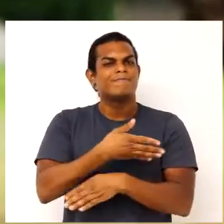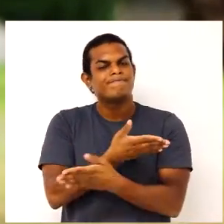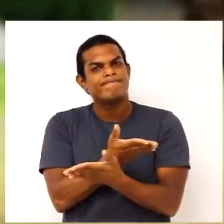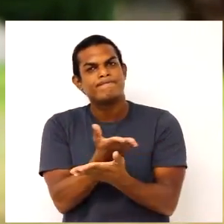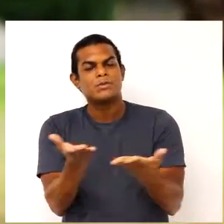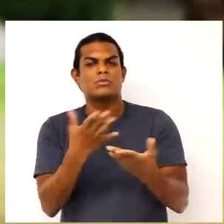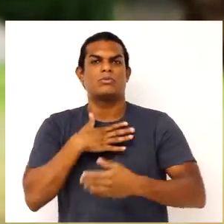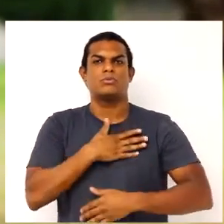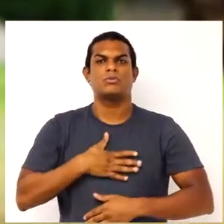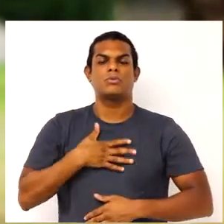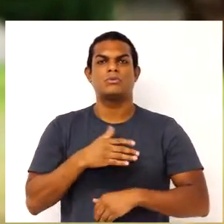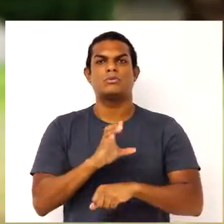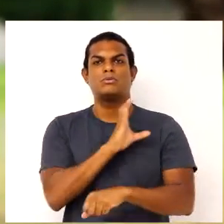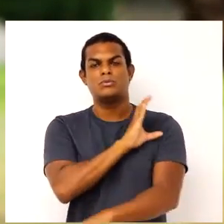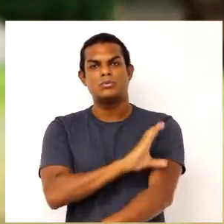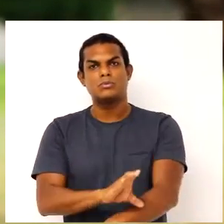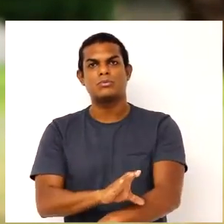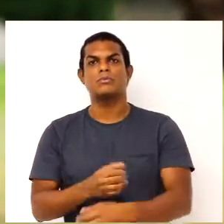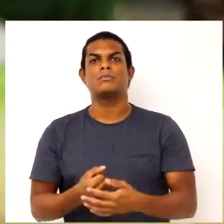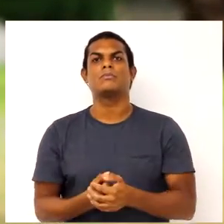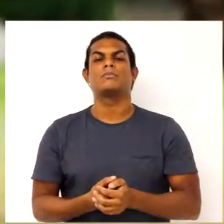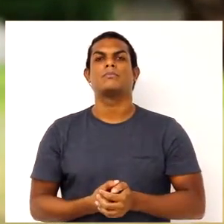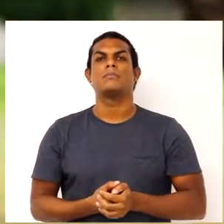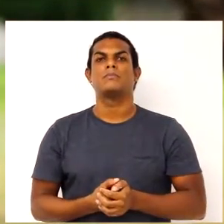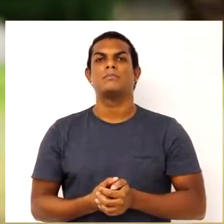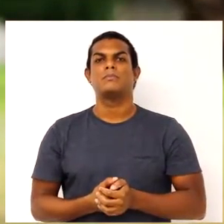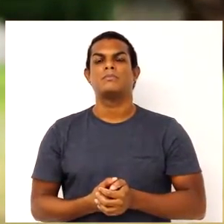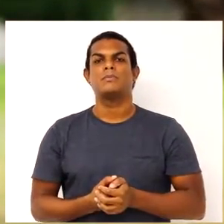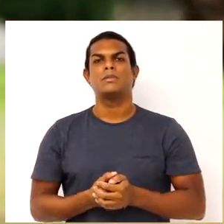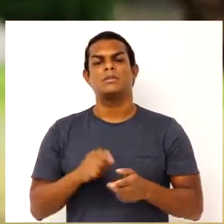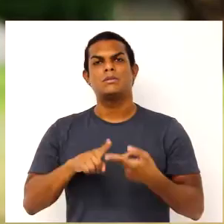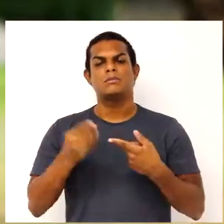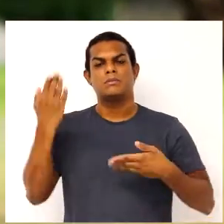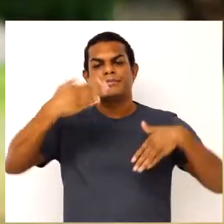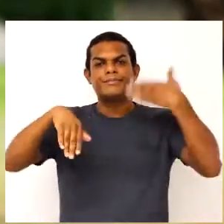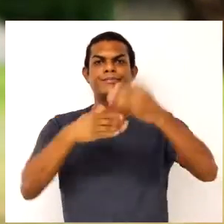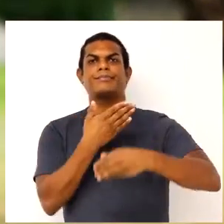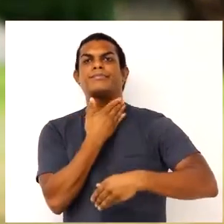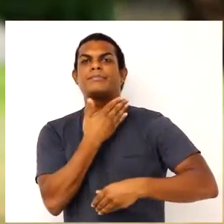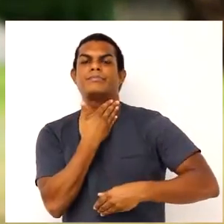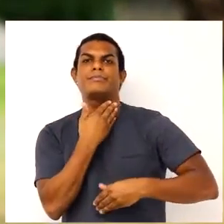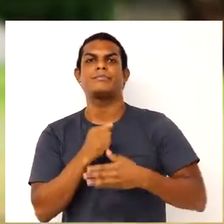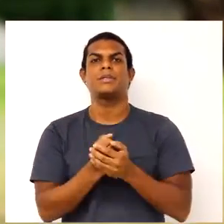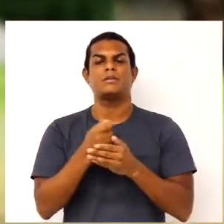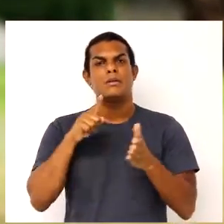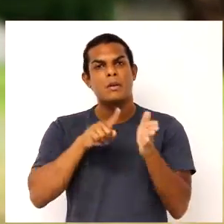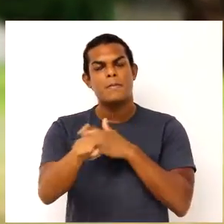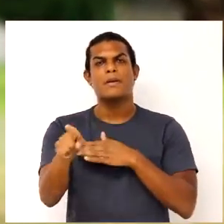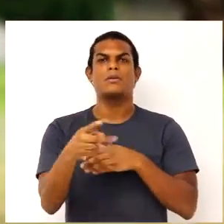tenham uma continuidade no fórum, onde poderemos